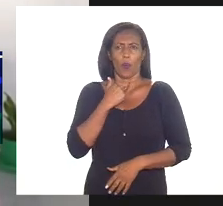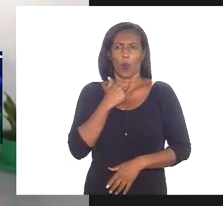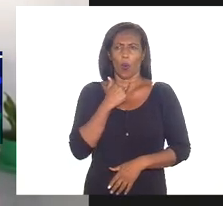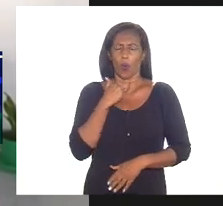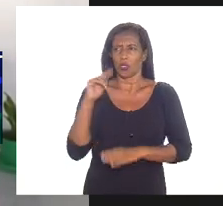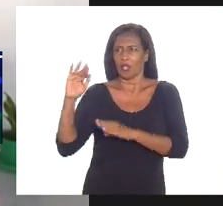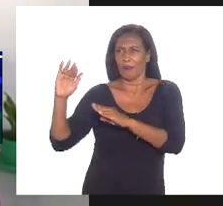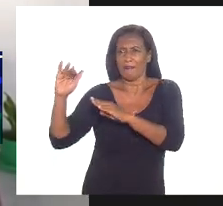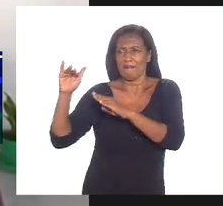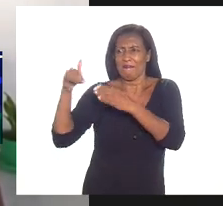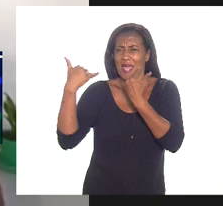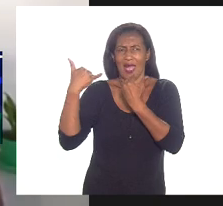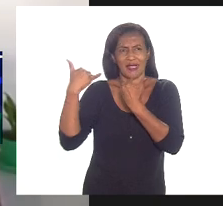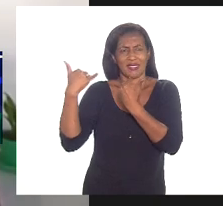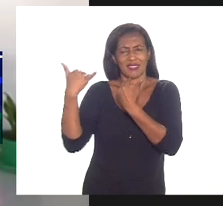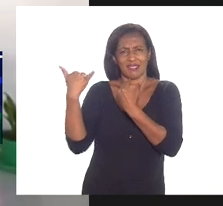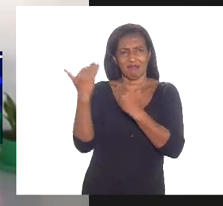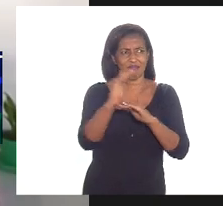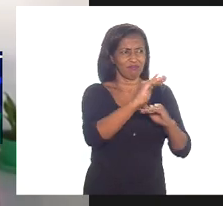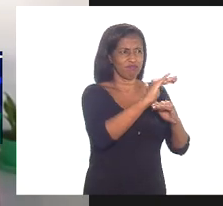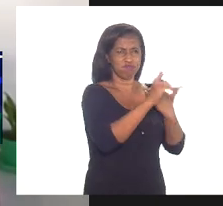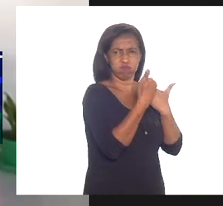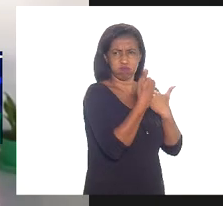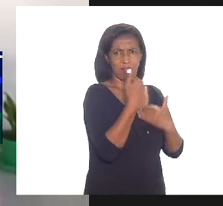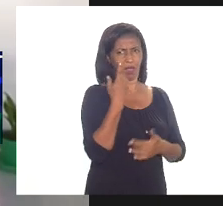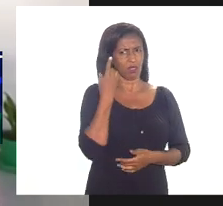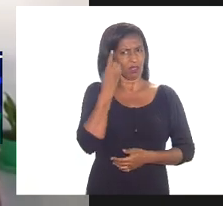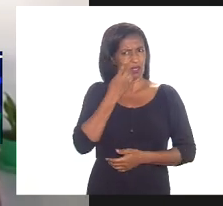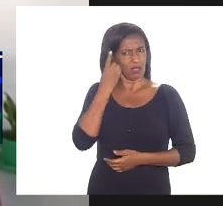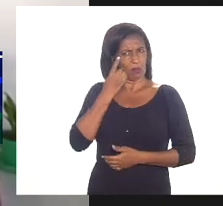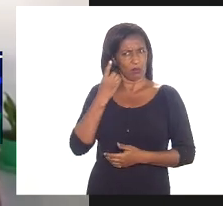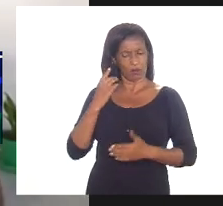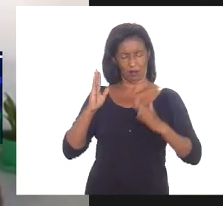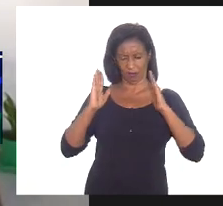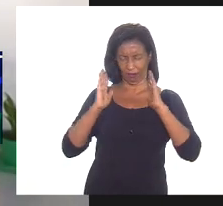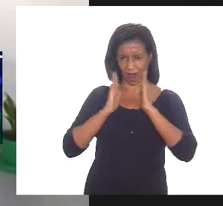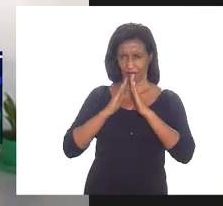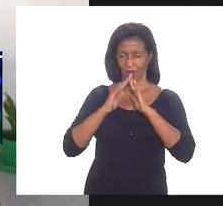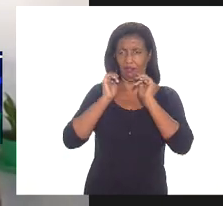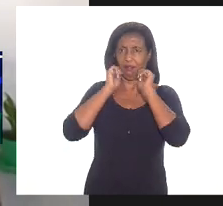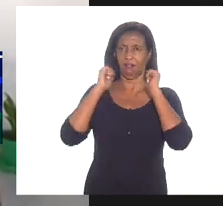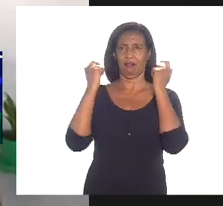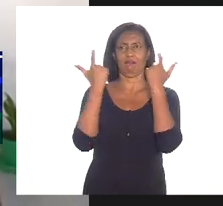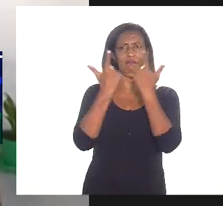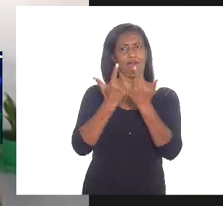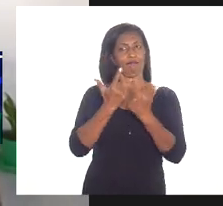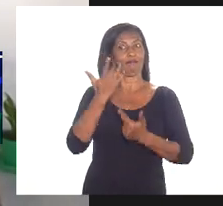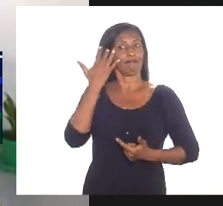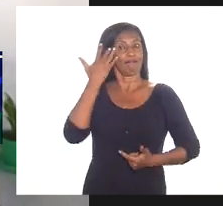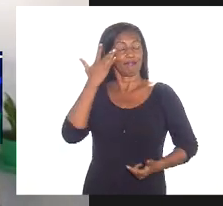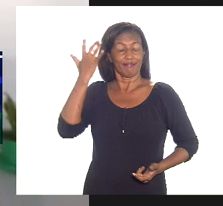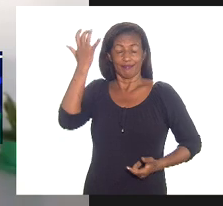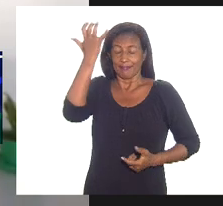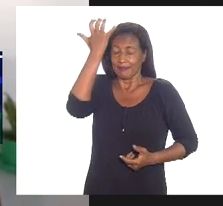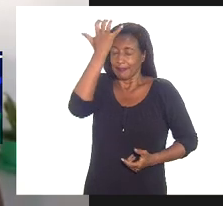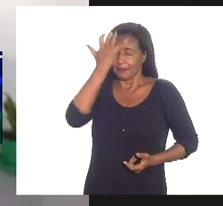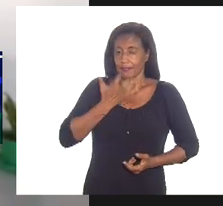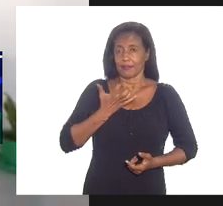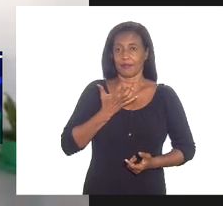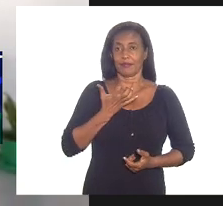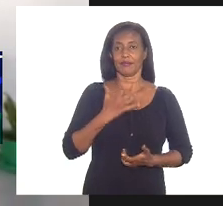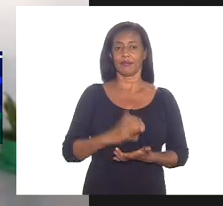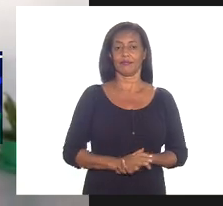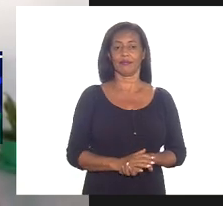qualquer multa seja destinada aos deputados e as deputados desta casa acho gravíssimo